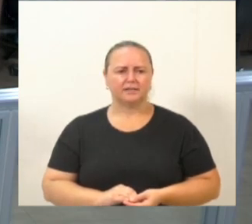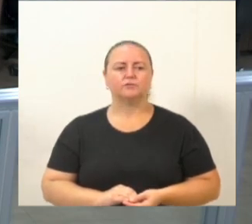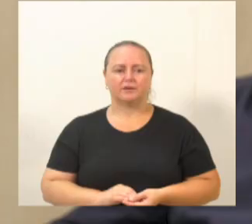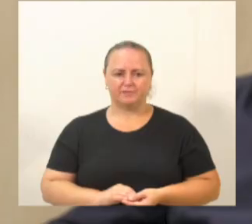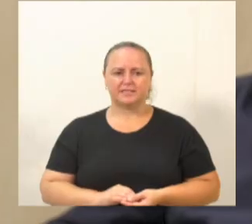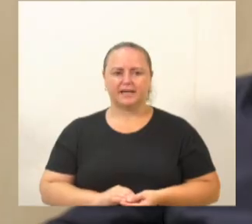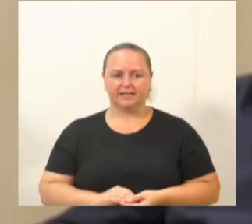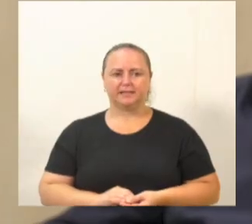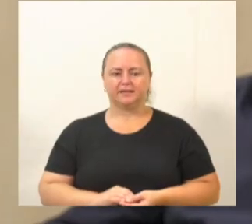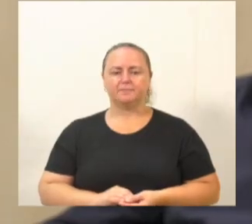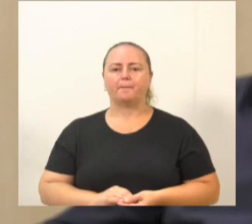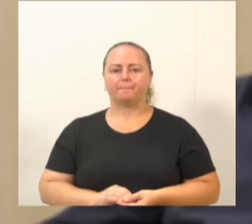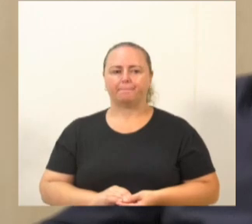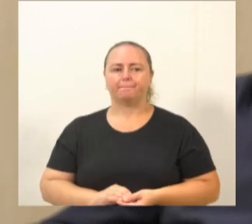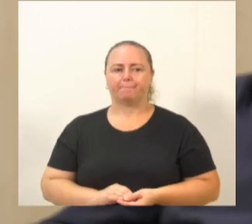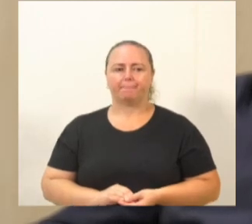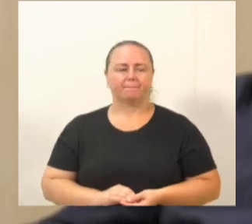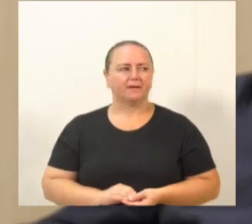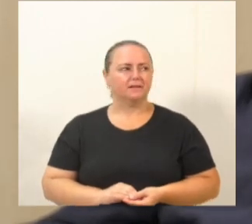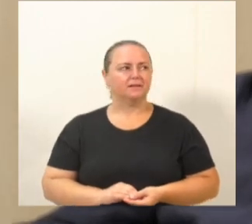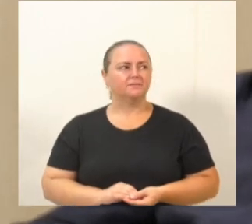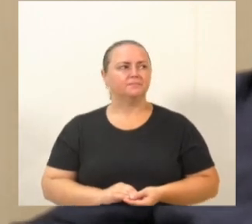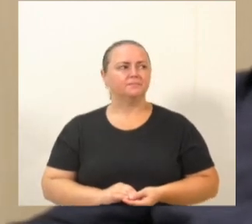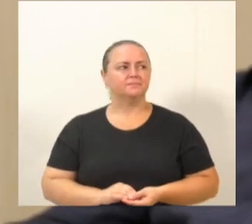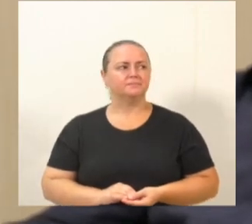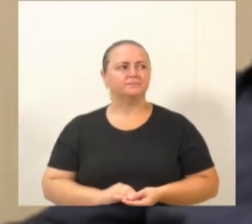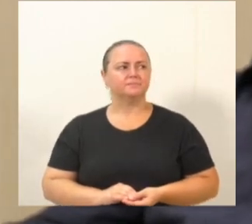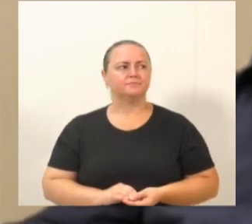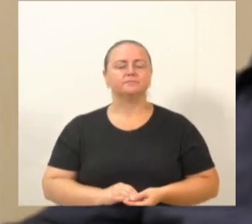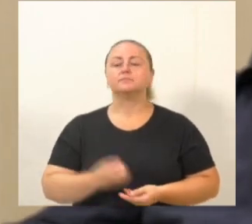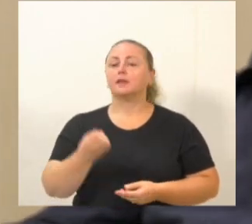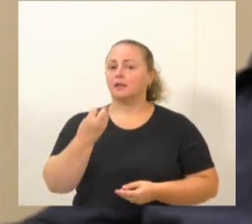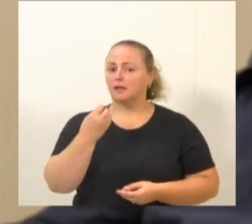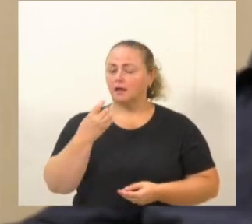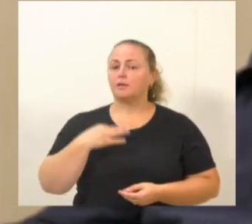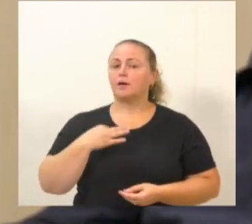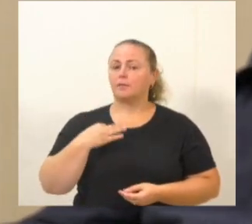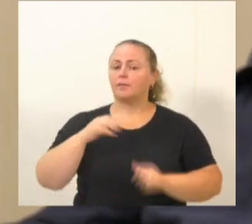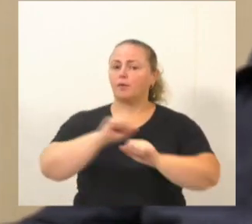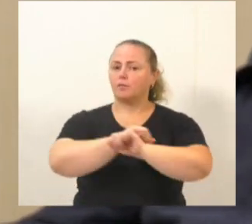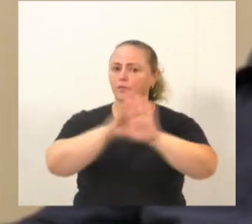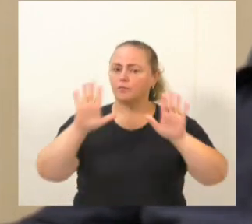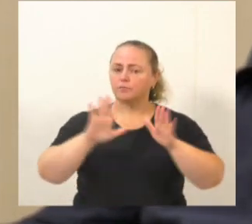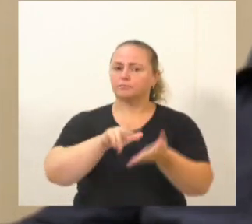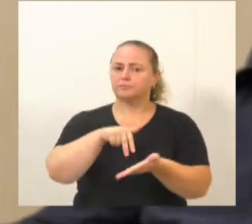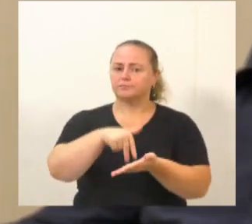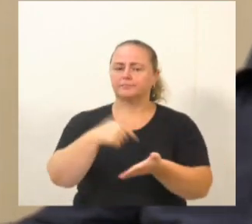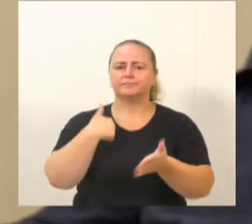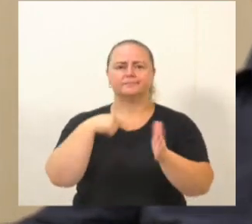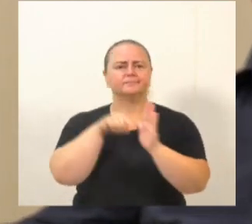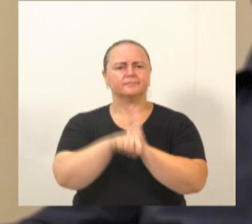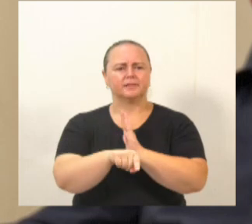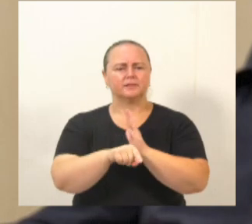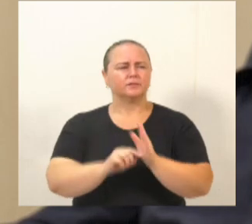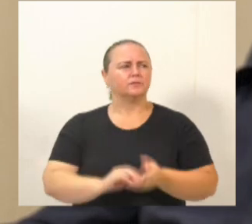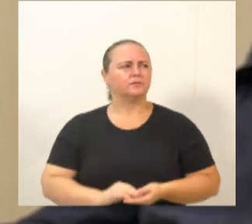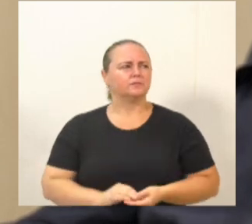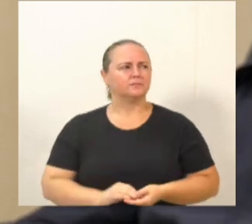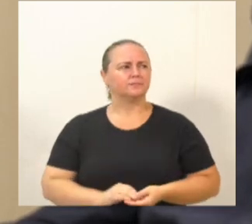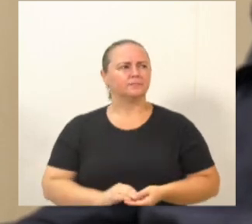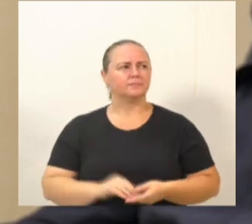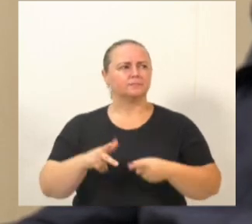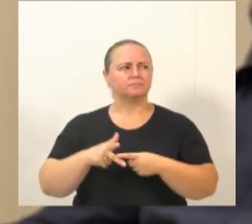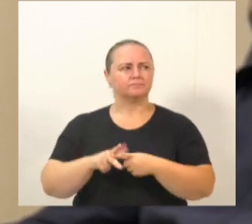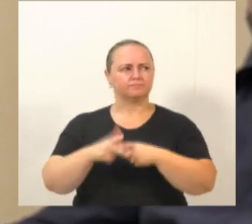Boa tarde, senhor diretor. Obrigado por estar aqui à disposição de trazer esclarecimentos. A minha pergunta é se, após esses ajustes